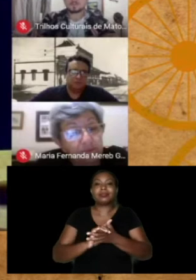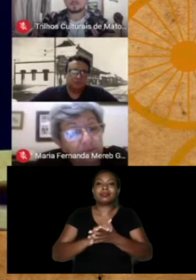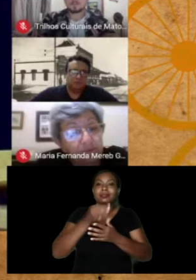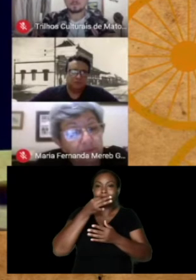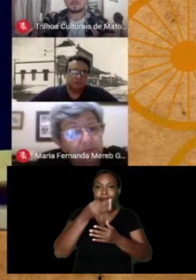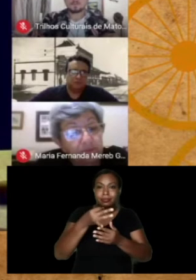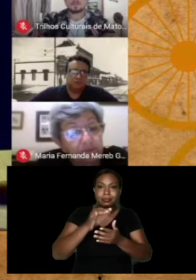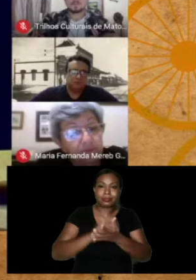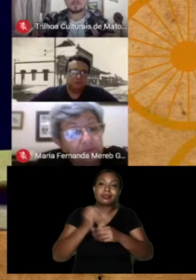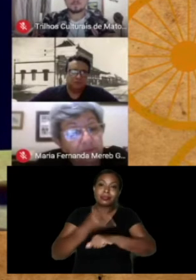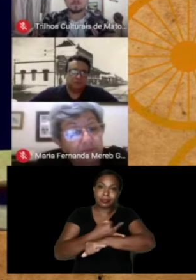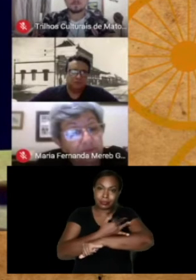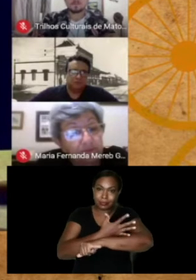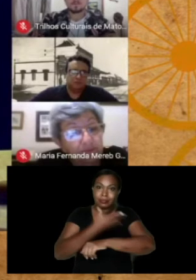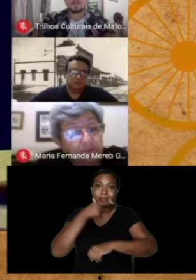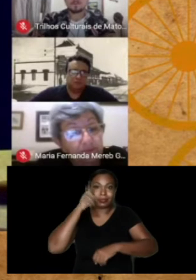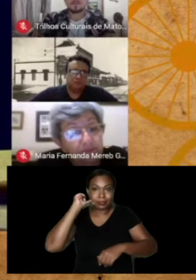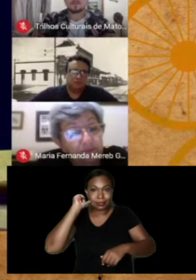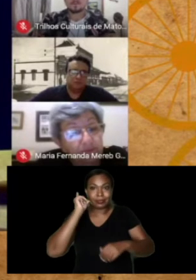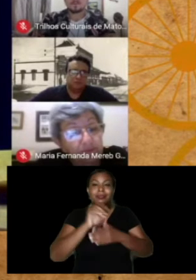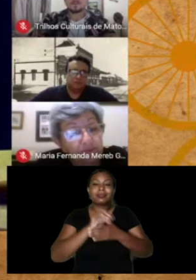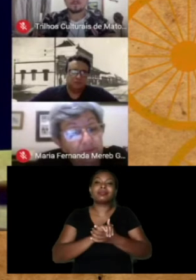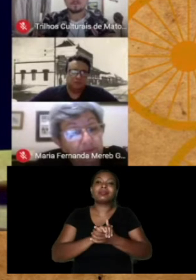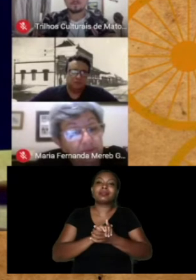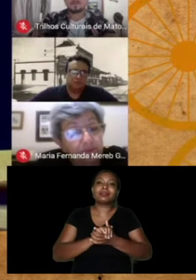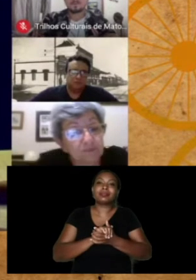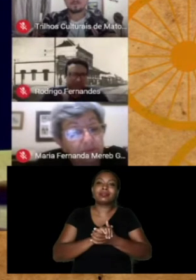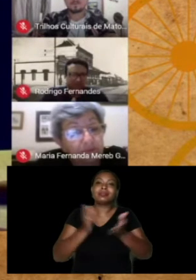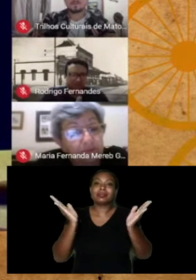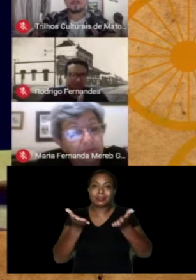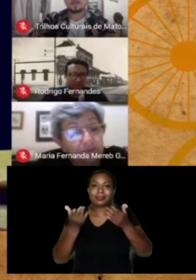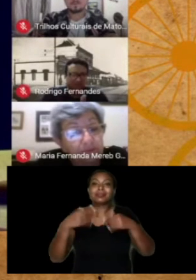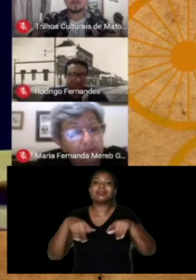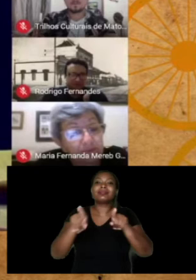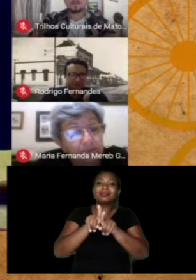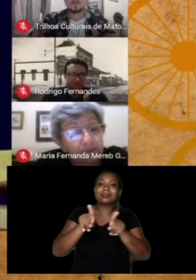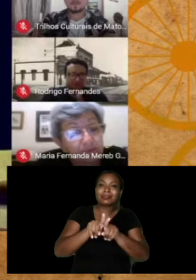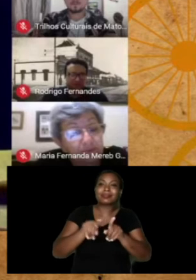Ontem eu me emocionei bastante. E hoje também,